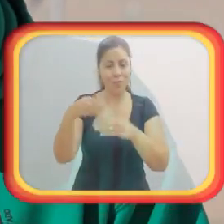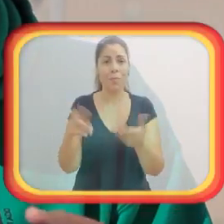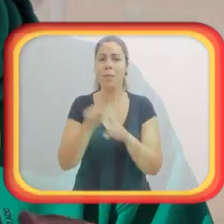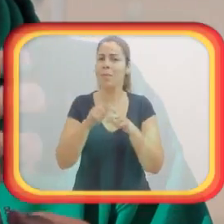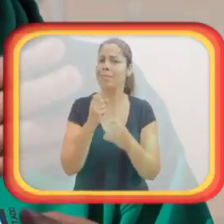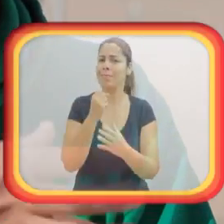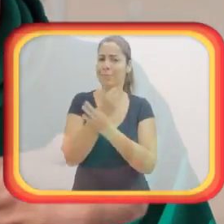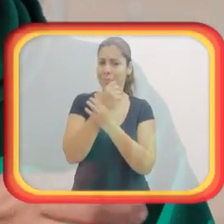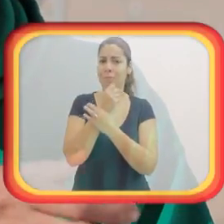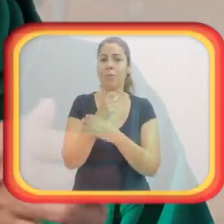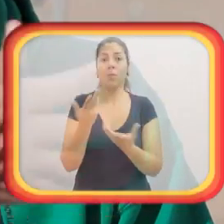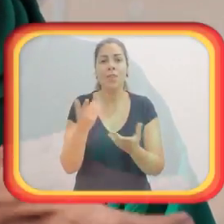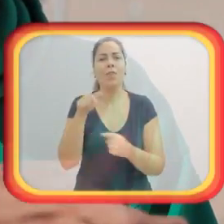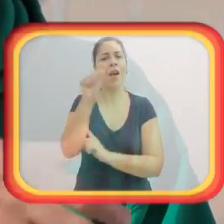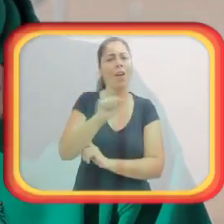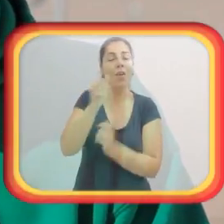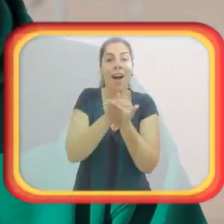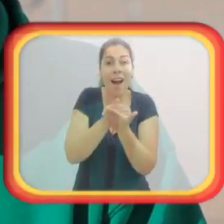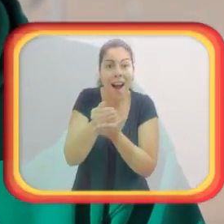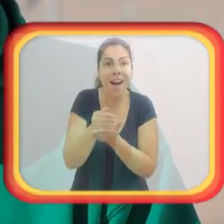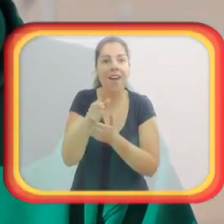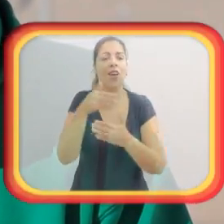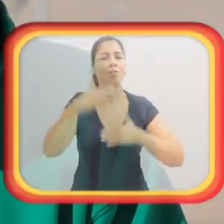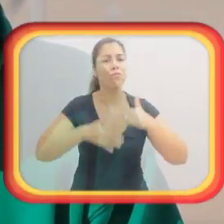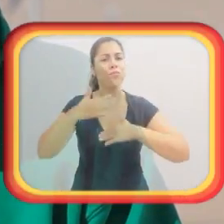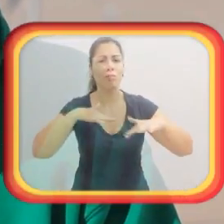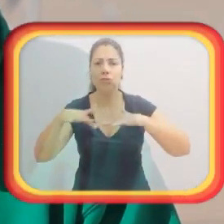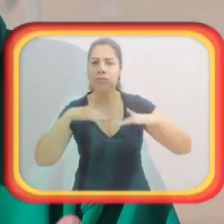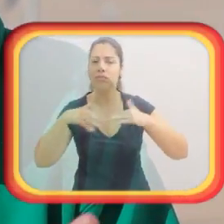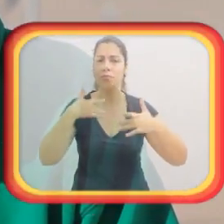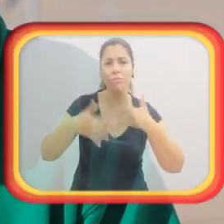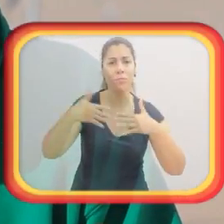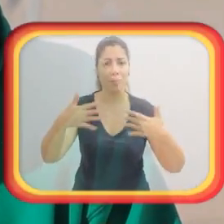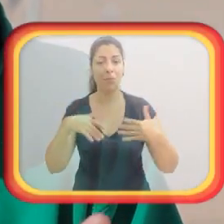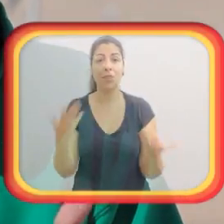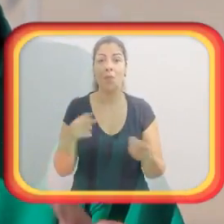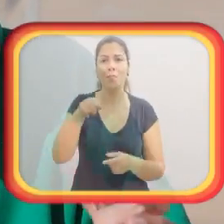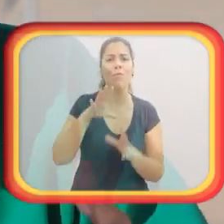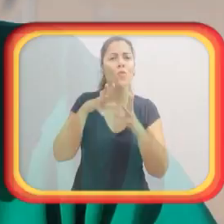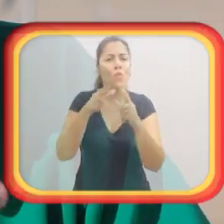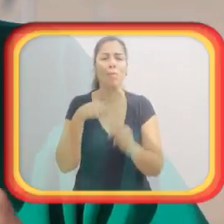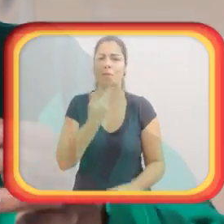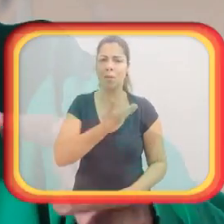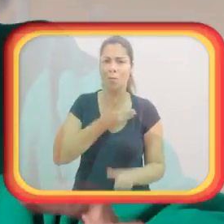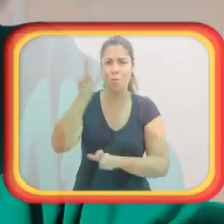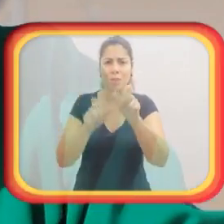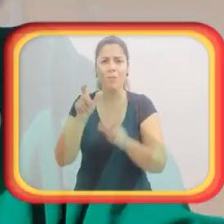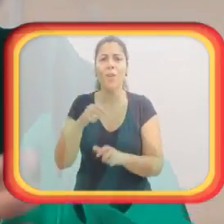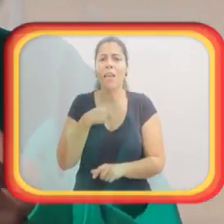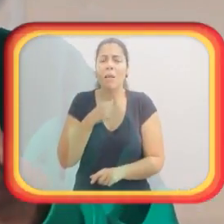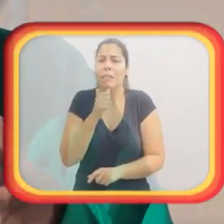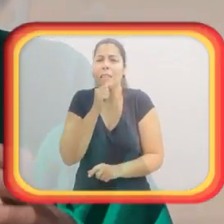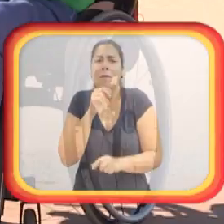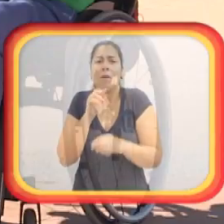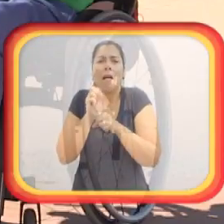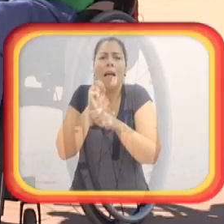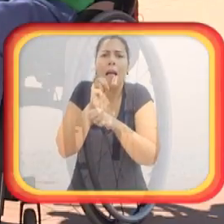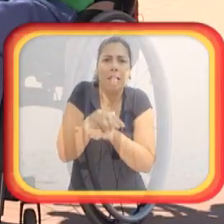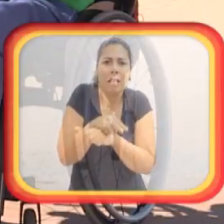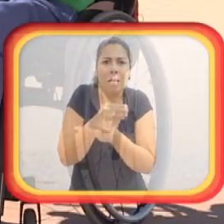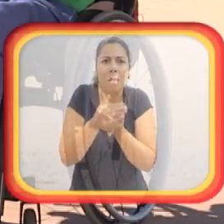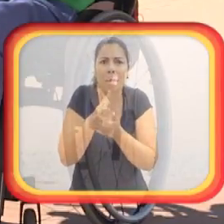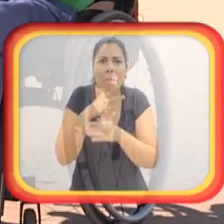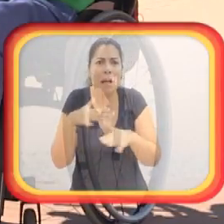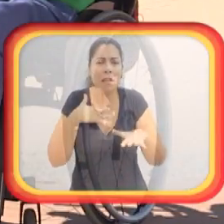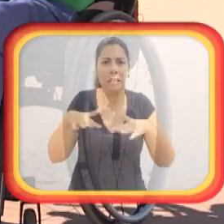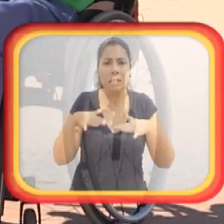formação para voluntários poderem colocar pessoas com deficiência no mar em segurança. Portanto, a associação nasce com esse movimento. Para além